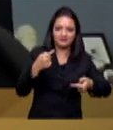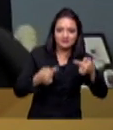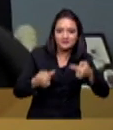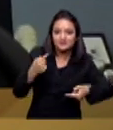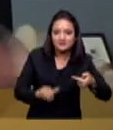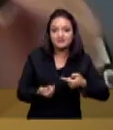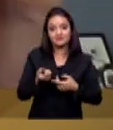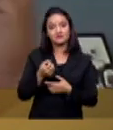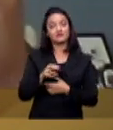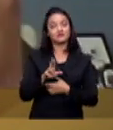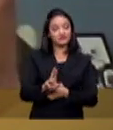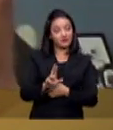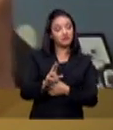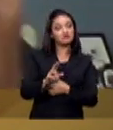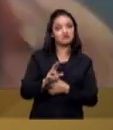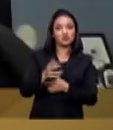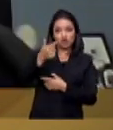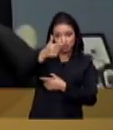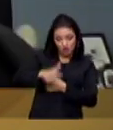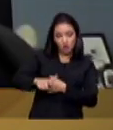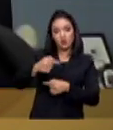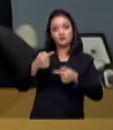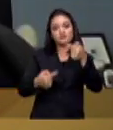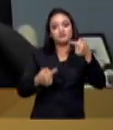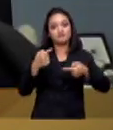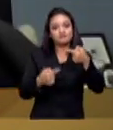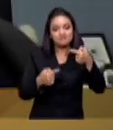se rediscutir a